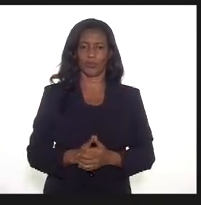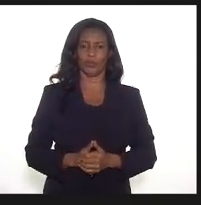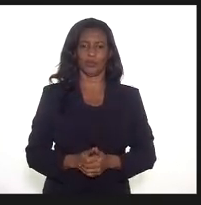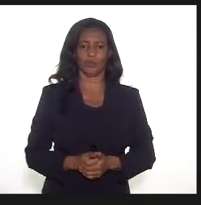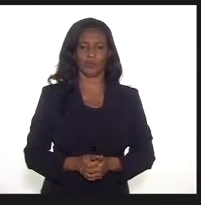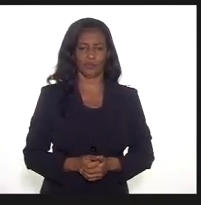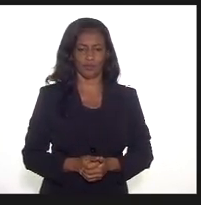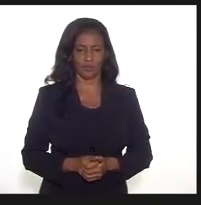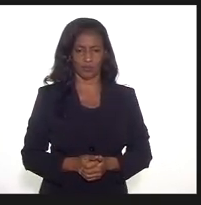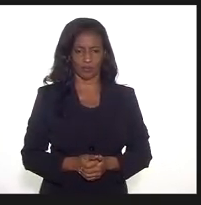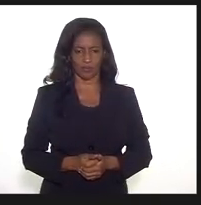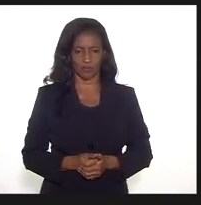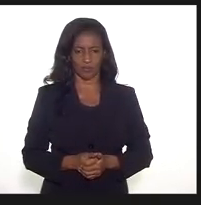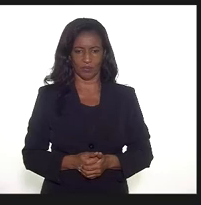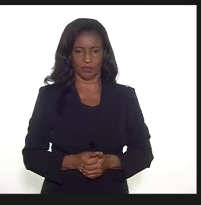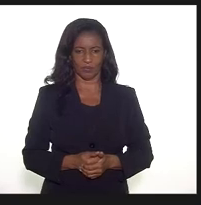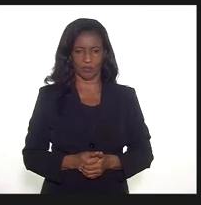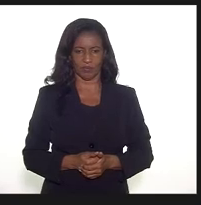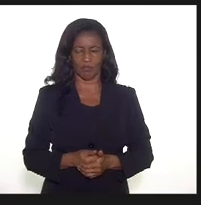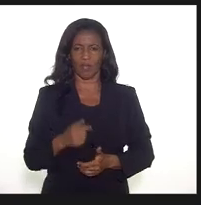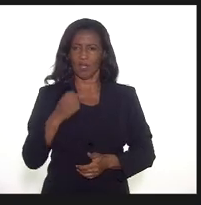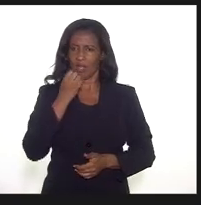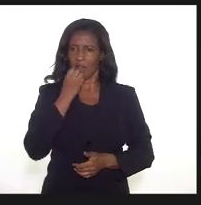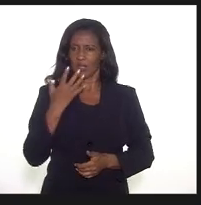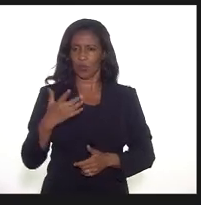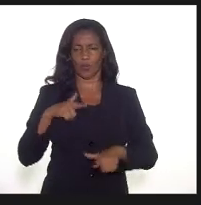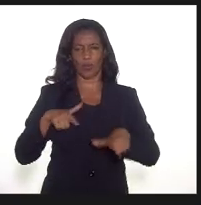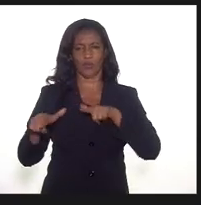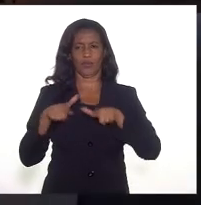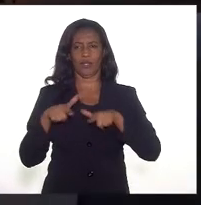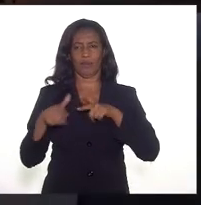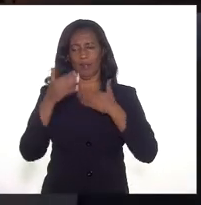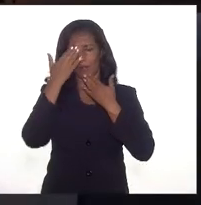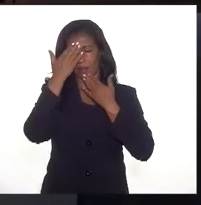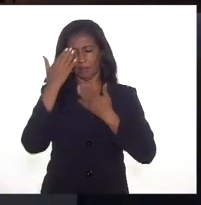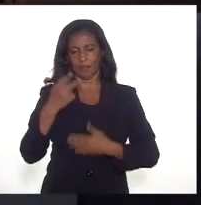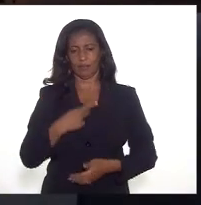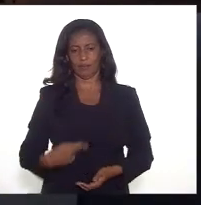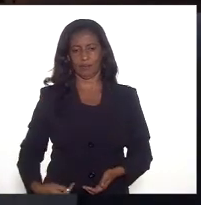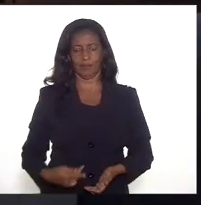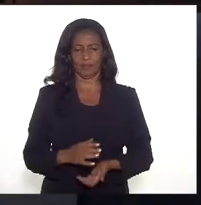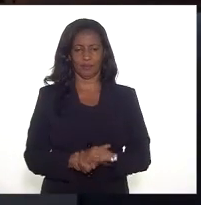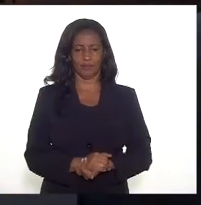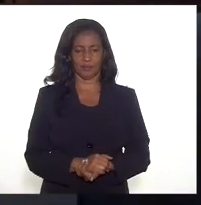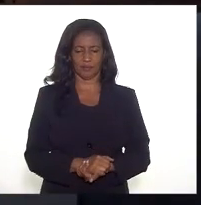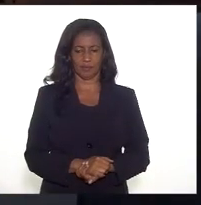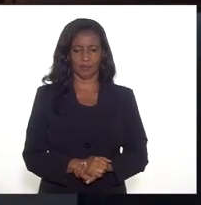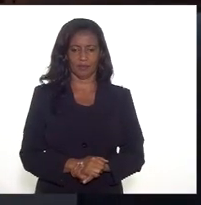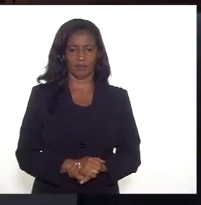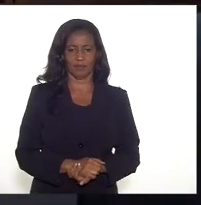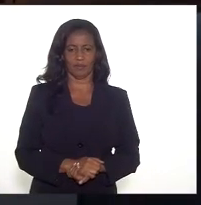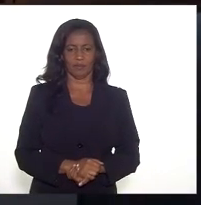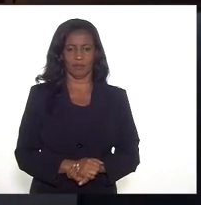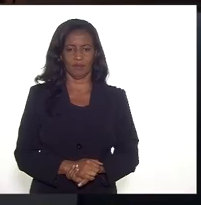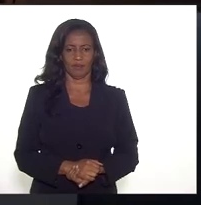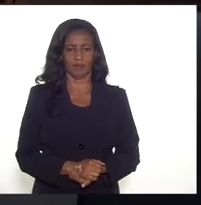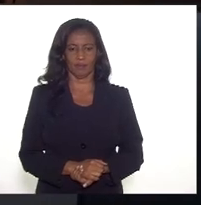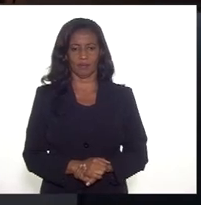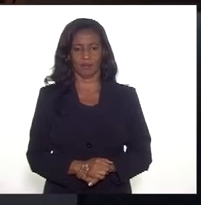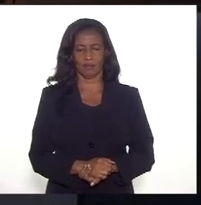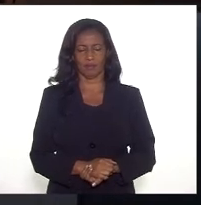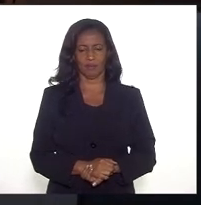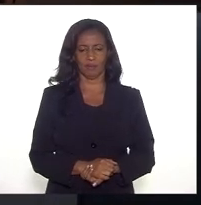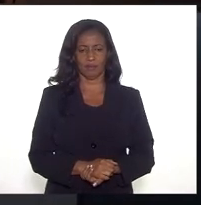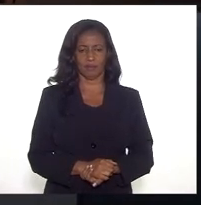Alerj sempre aptos aqui a prestar um grande serviço. Obrigado, presidente. Nada, o parabéns vai para... Pela ordem, senhor presidente.